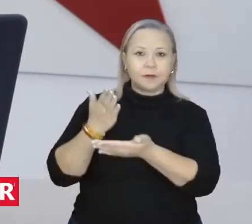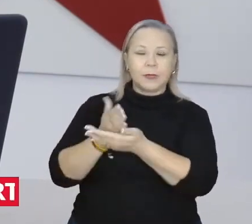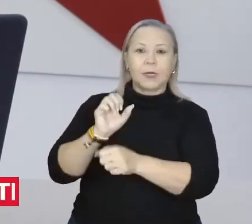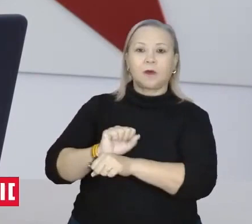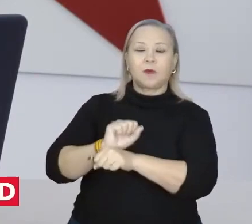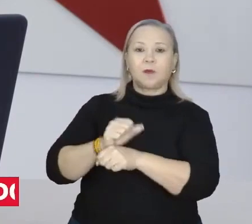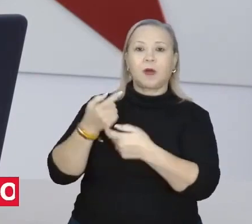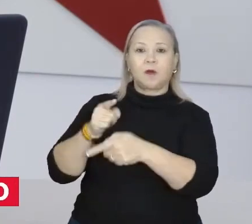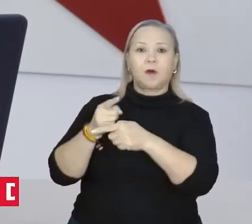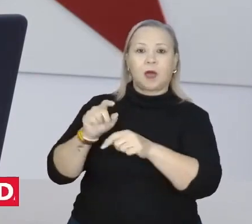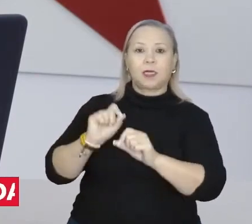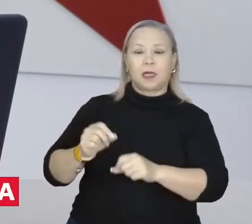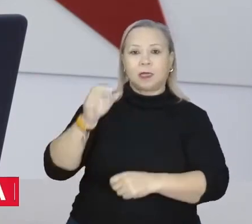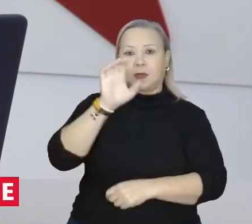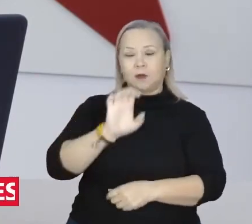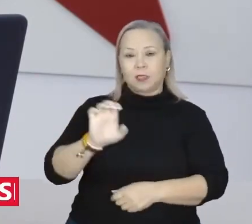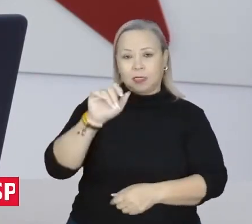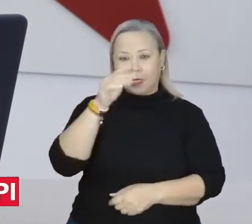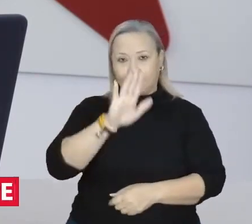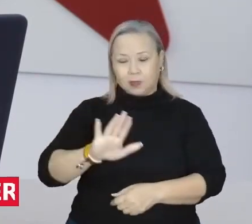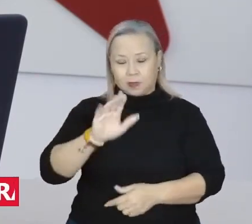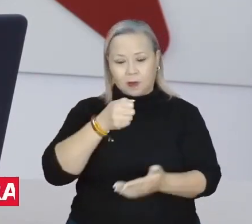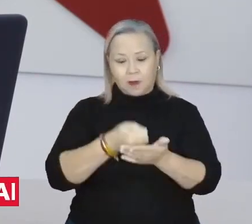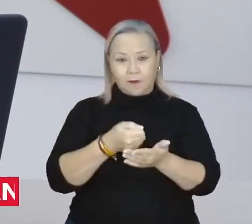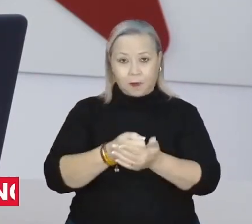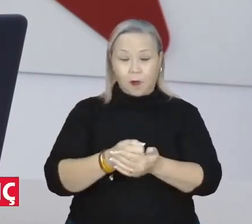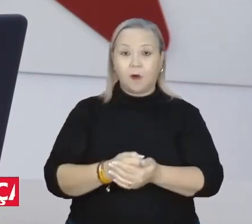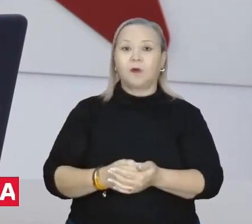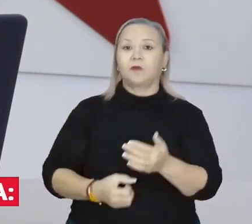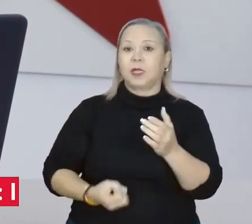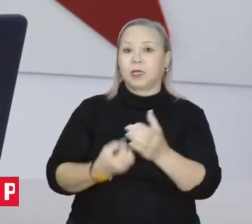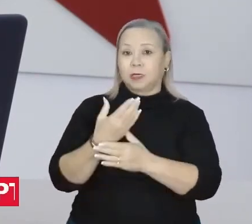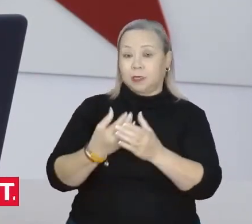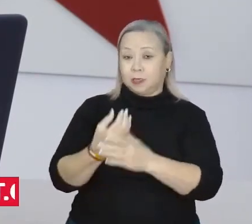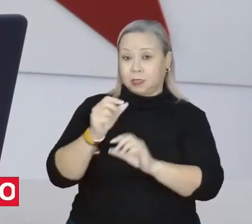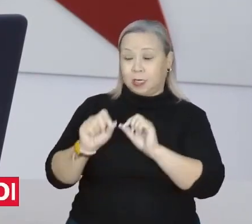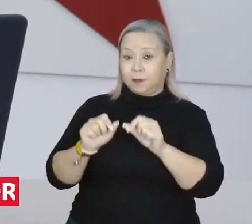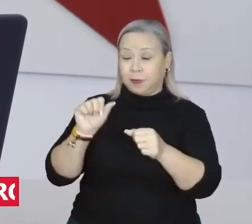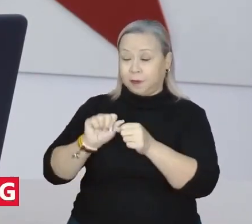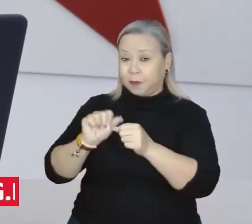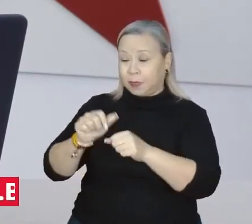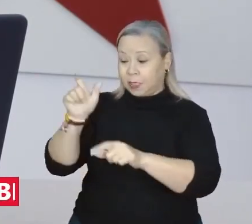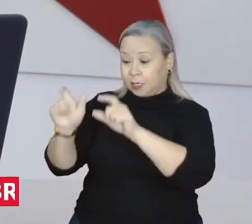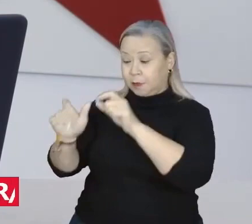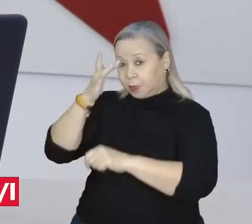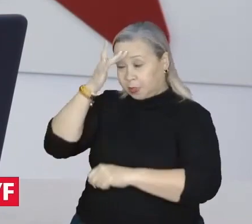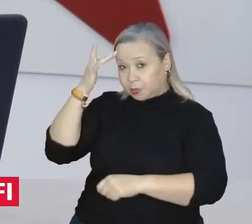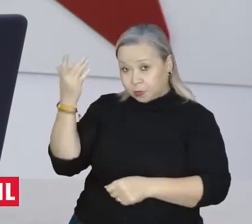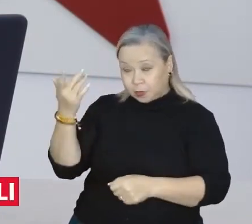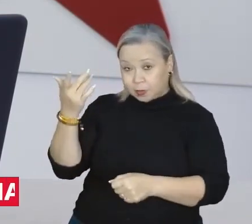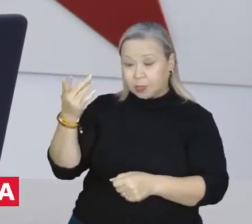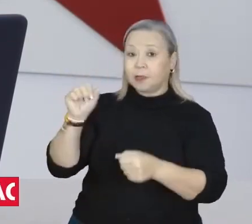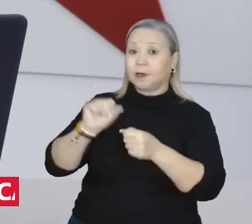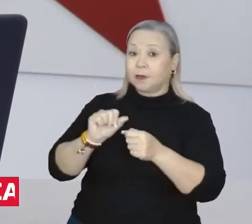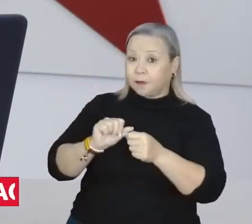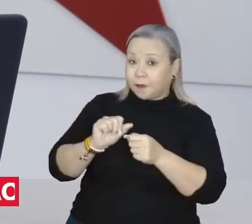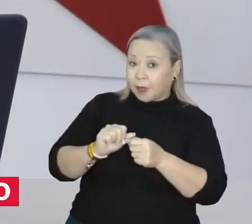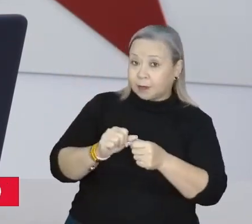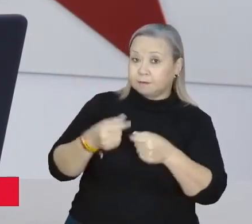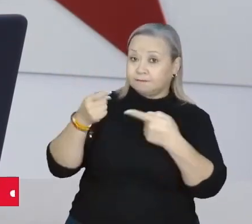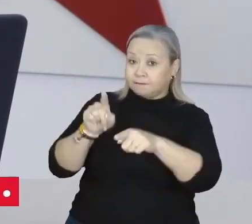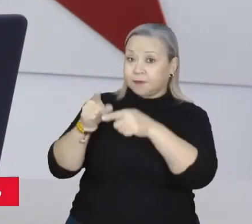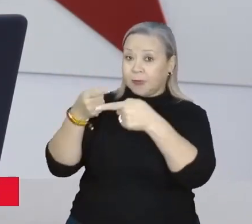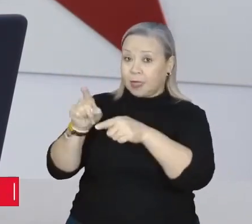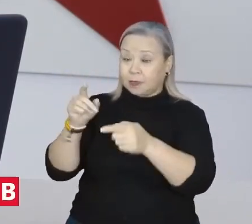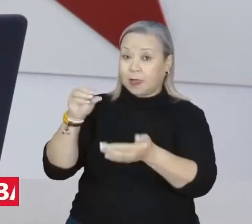das urnas eletrônicas e afirmou que autores, né, de ataques antidemocráticos, desinformação e ódio